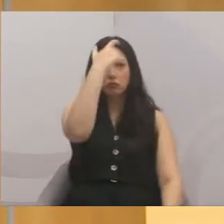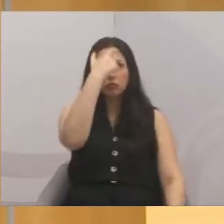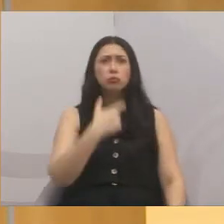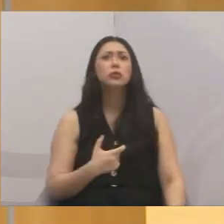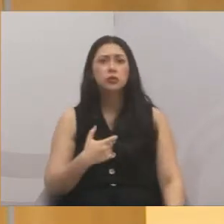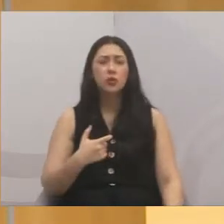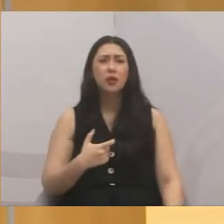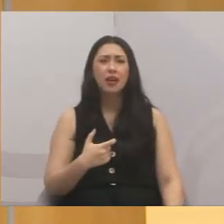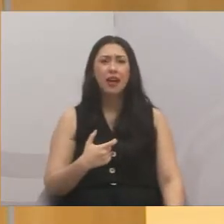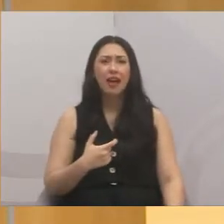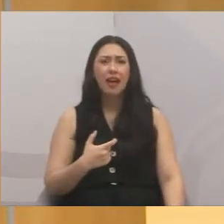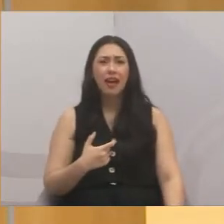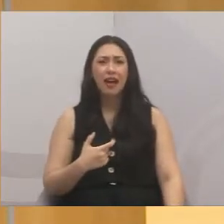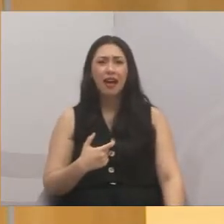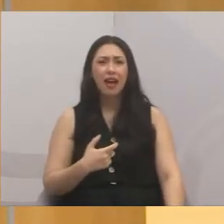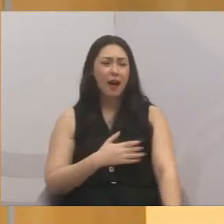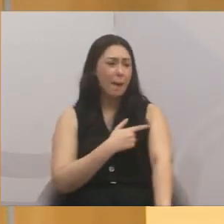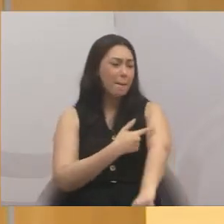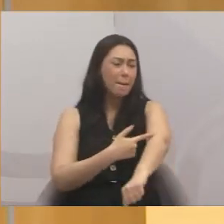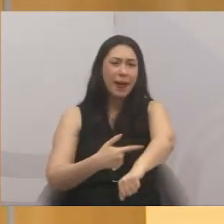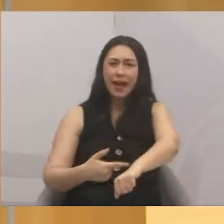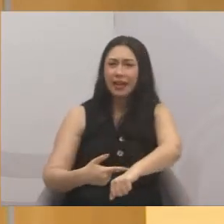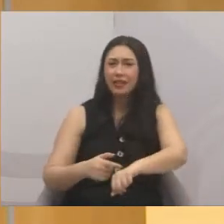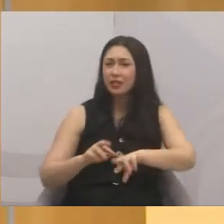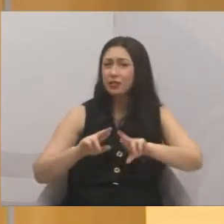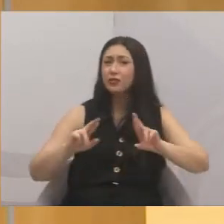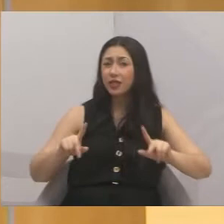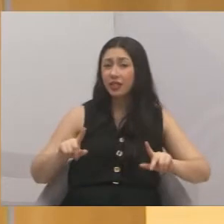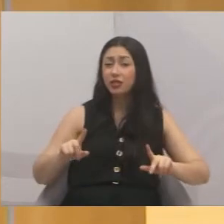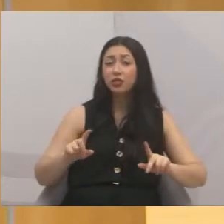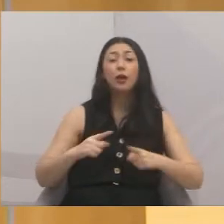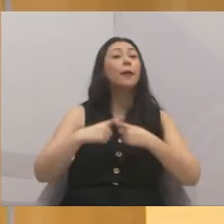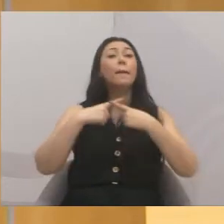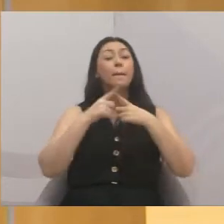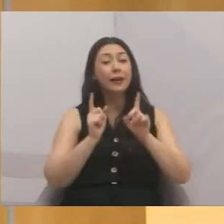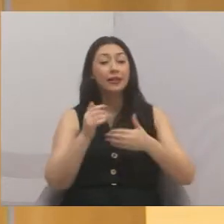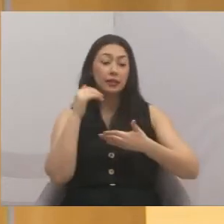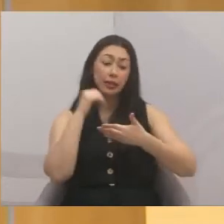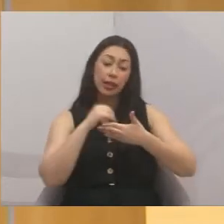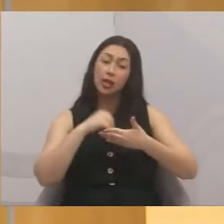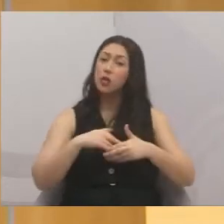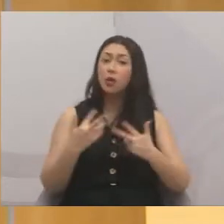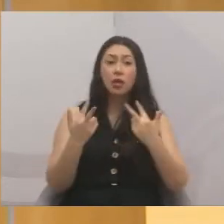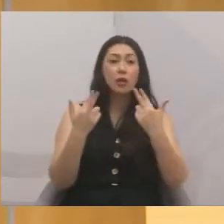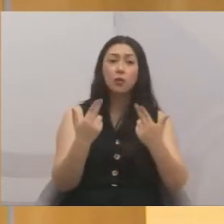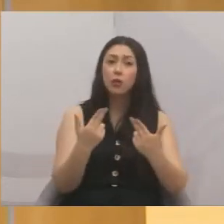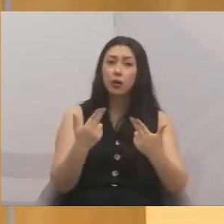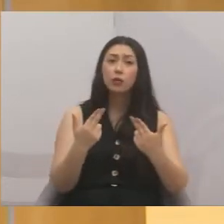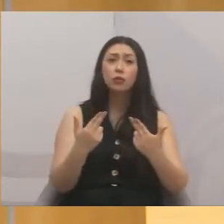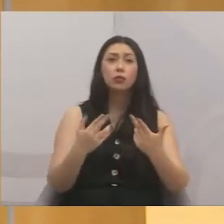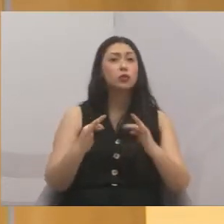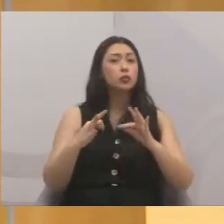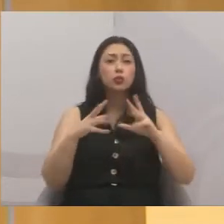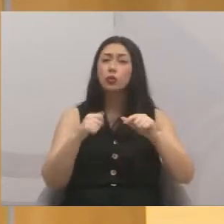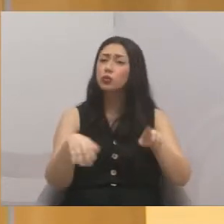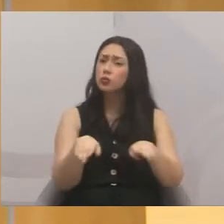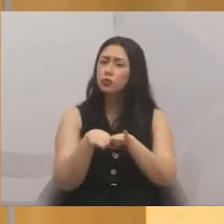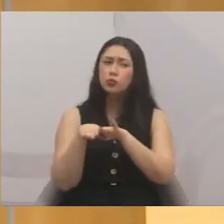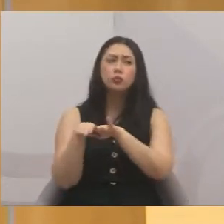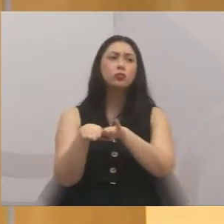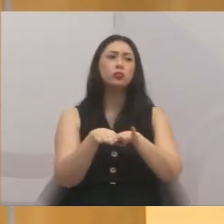A cor da sua pele é diferente. Ele tem uma história diferente. Mas ele é igual. Ele não pode ser tratado de forma diferente. Ele não deve.